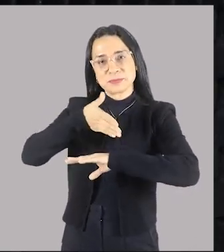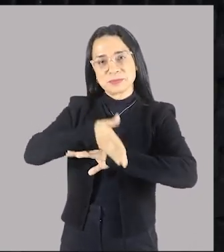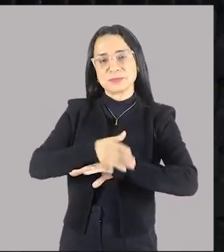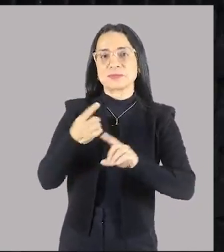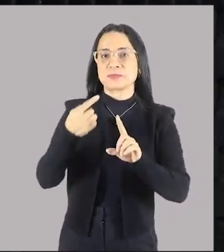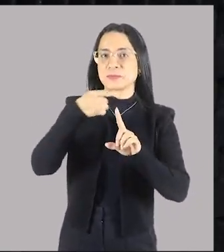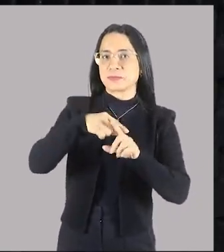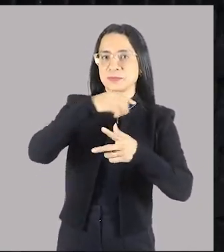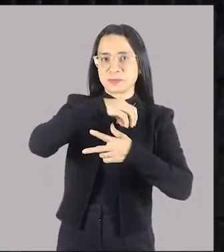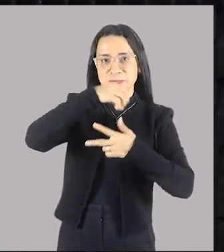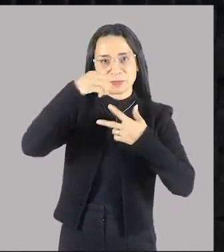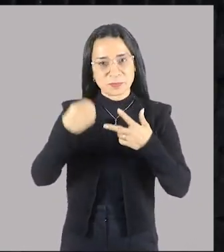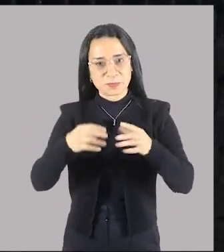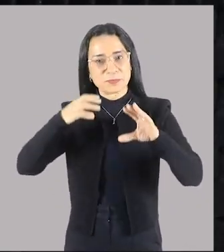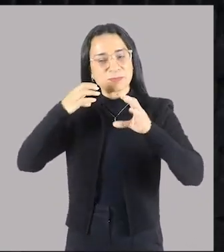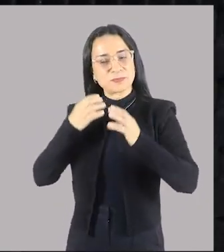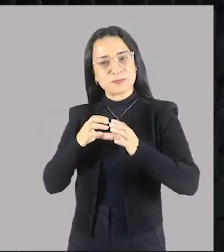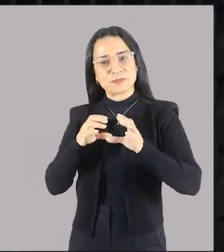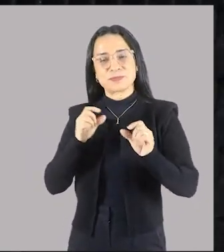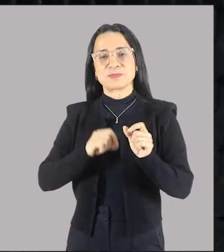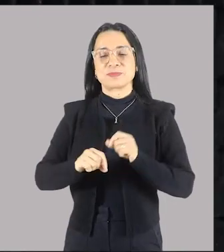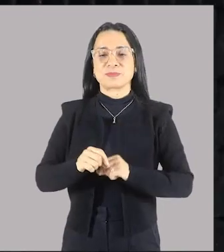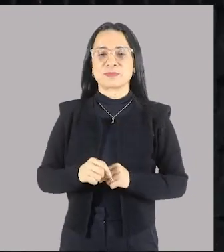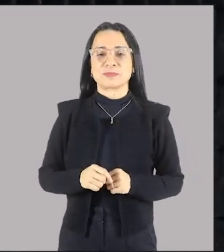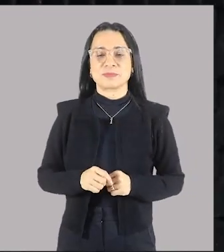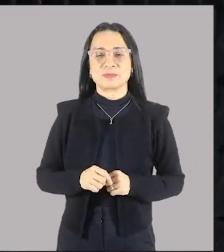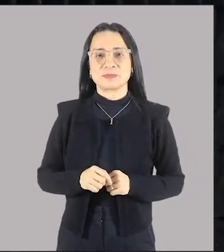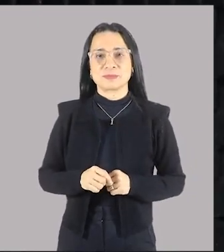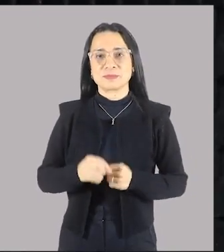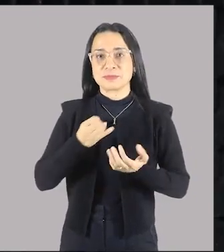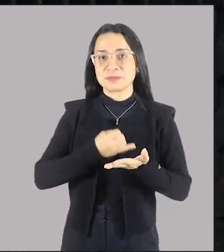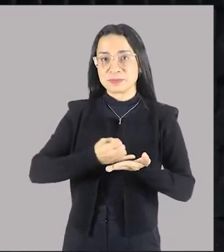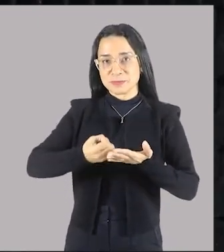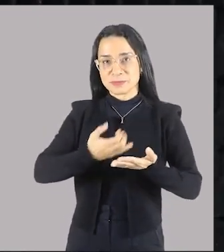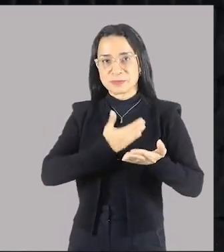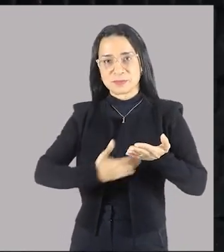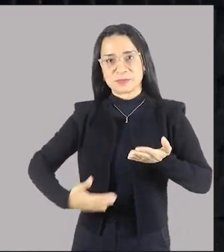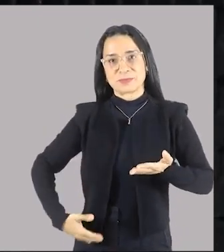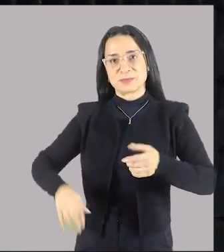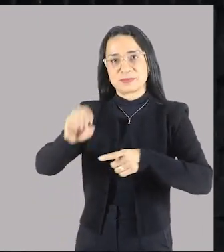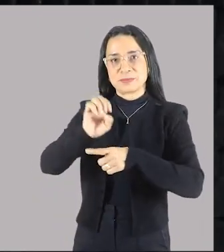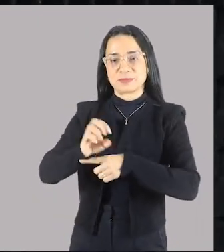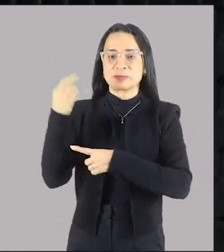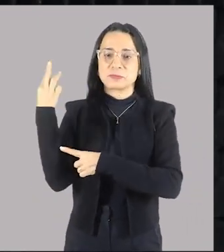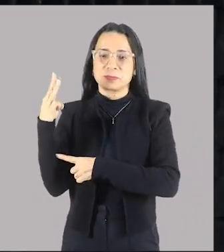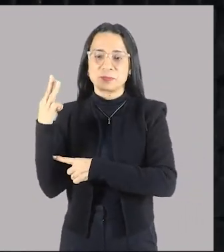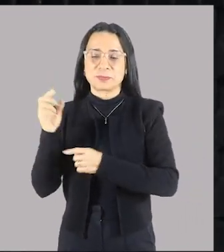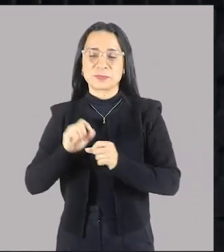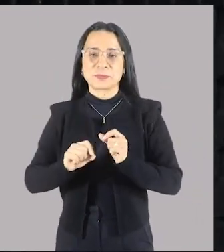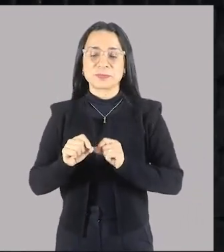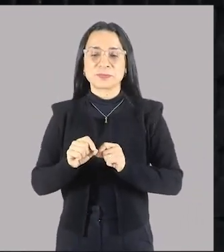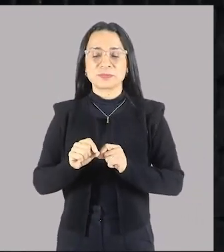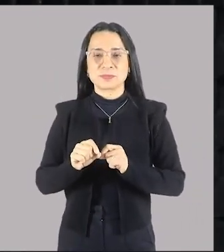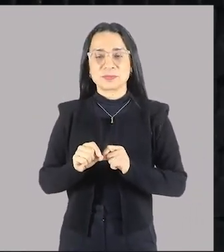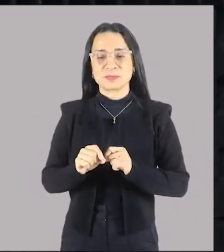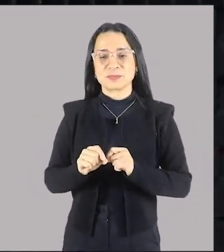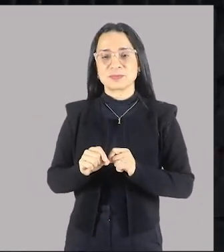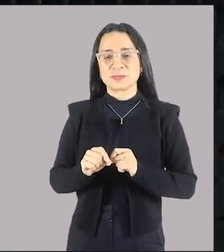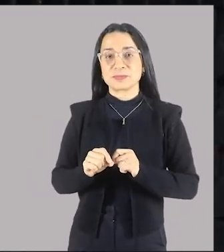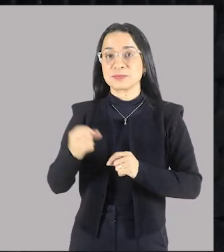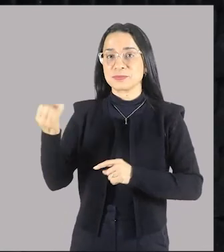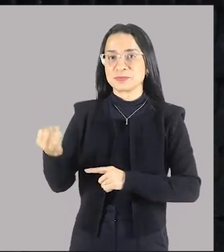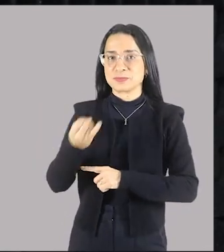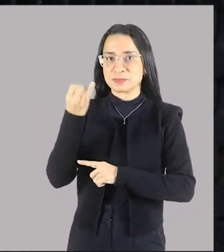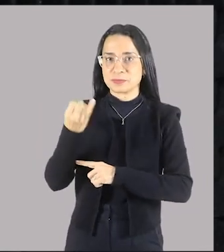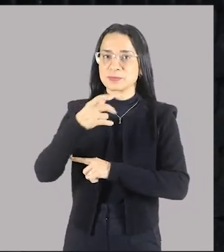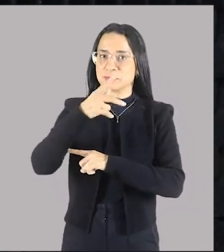Prova Mais Enem dos Concursos. Uma iniciativa do Governo do Estado do Maranhão, muito